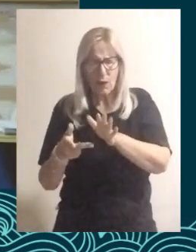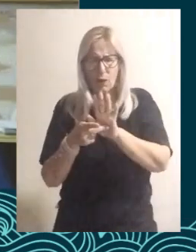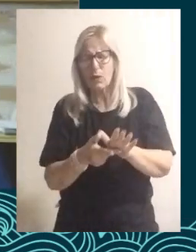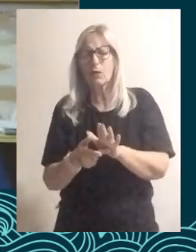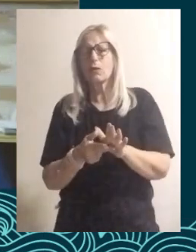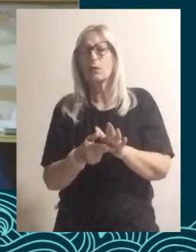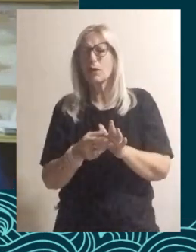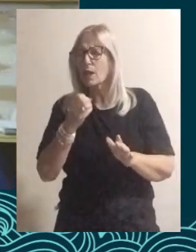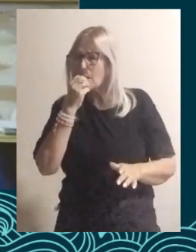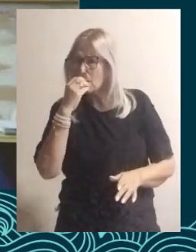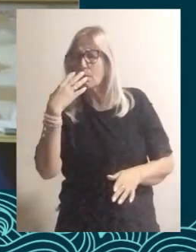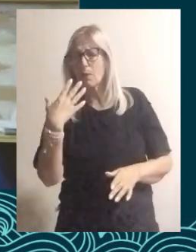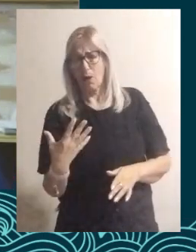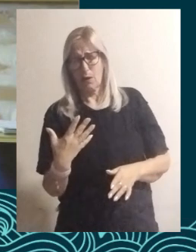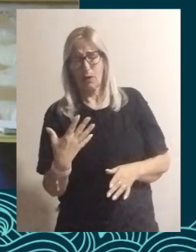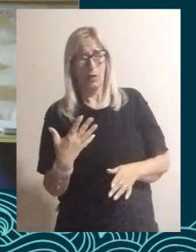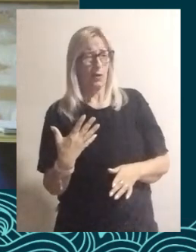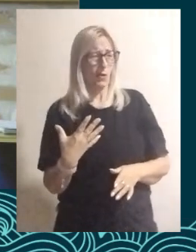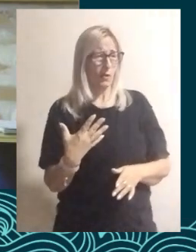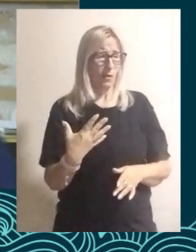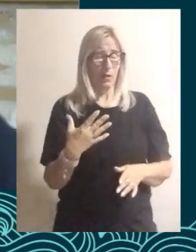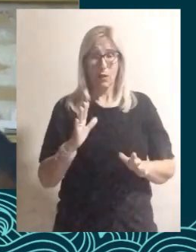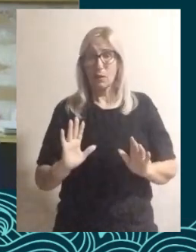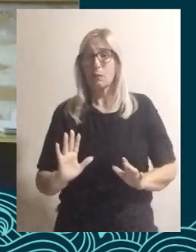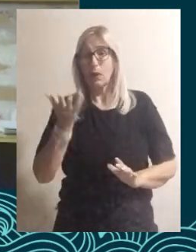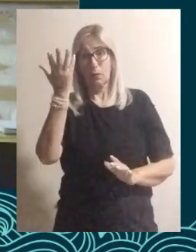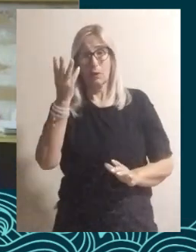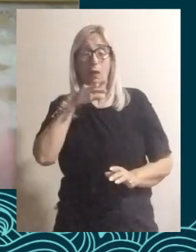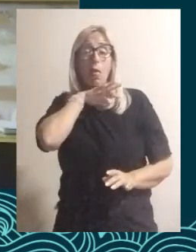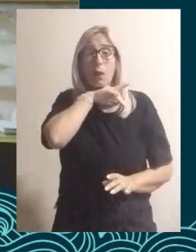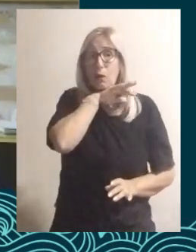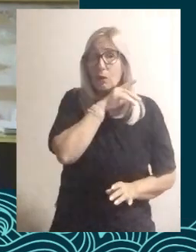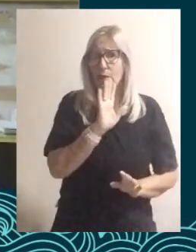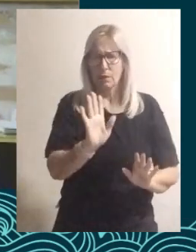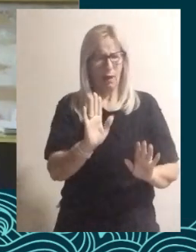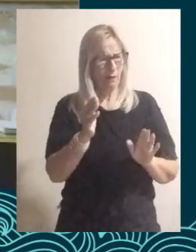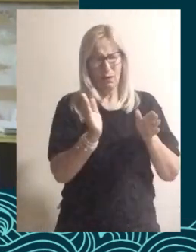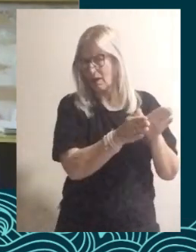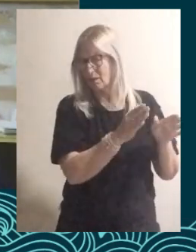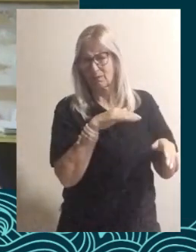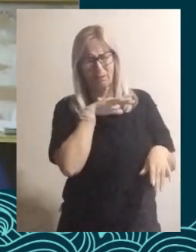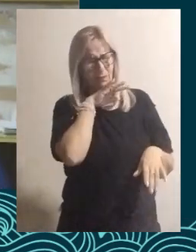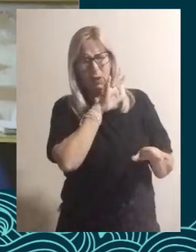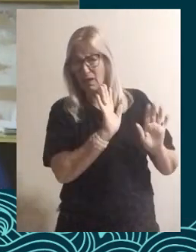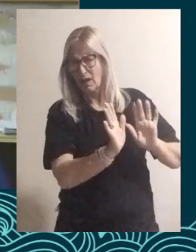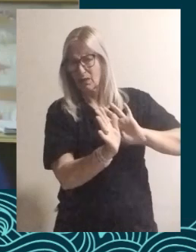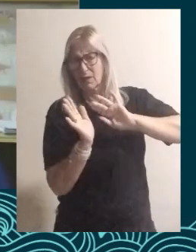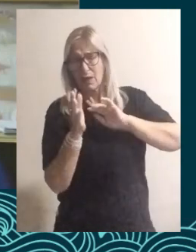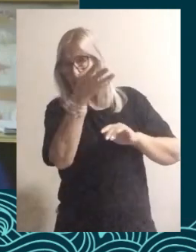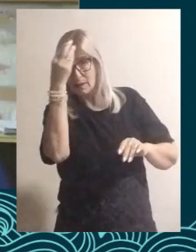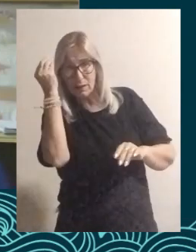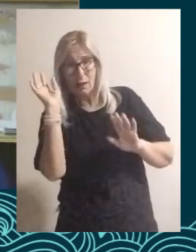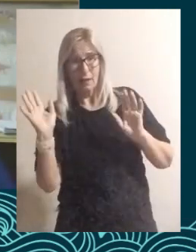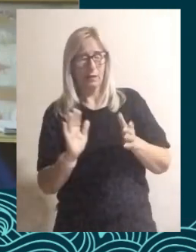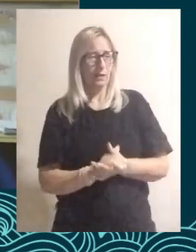foi o foco em algo que é bom e não focar no que pode acontecer de ruim. E